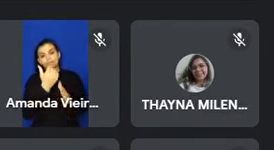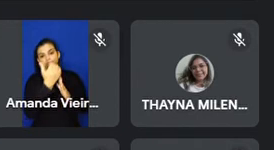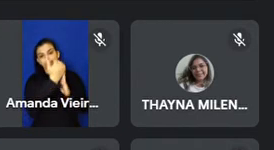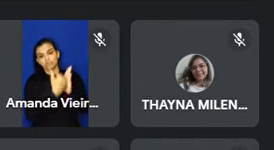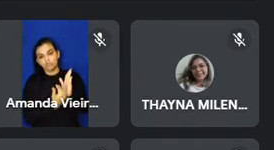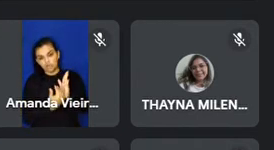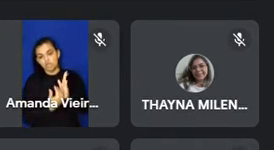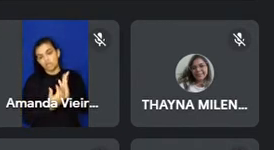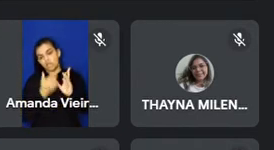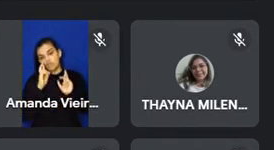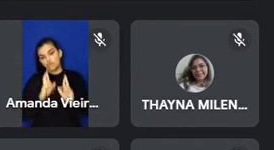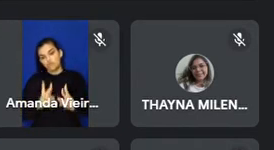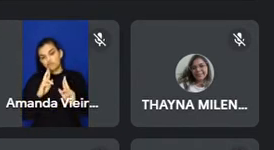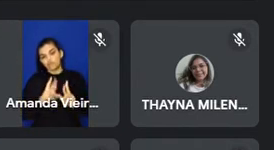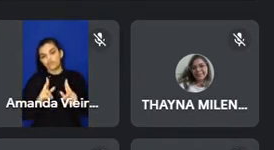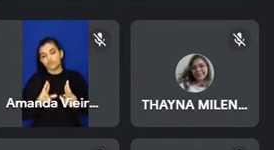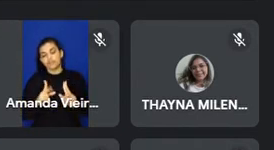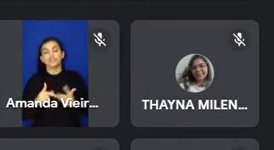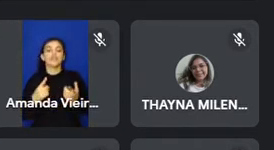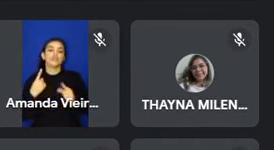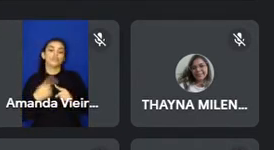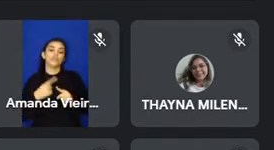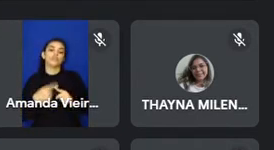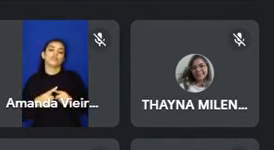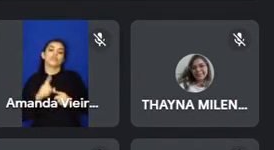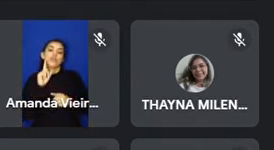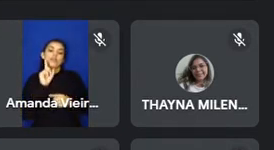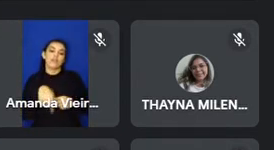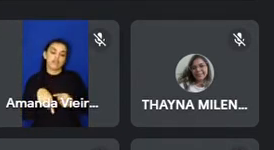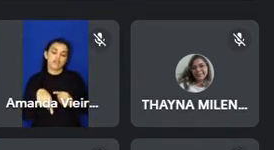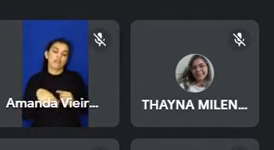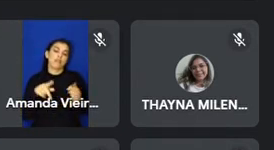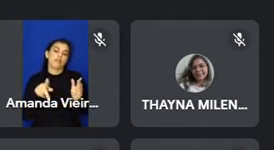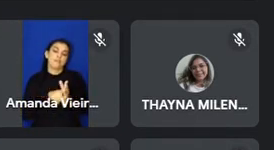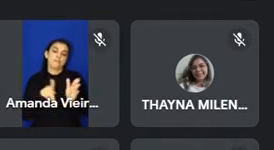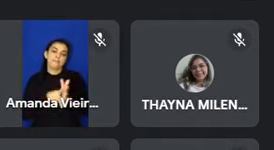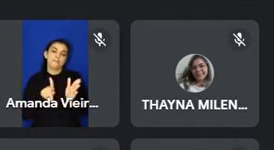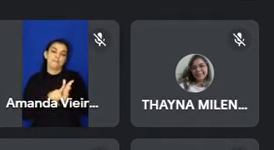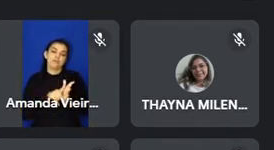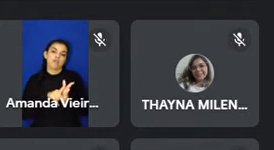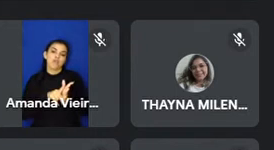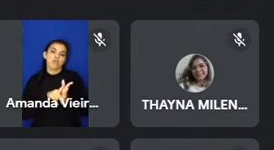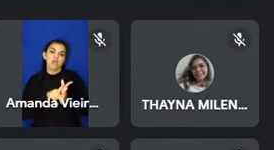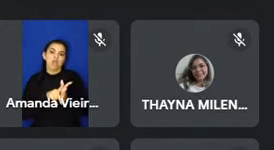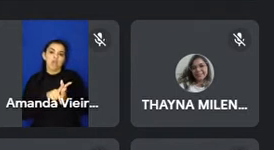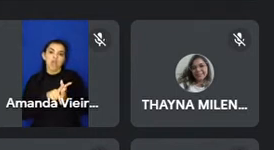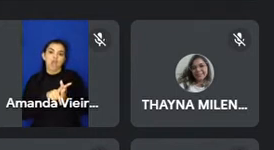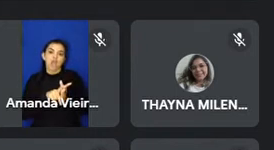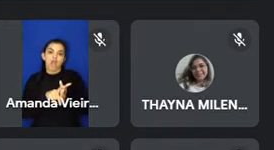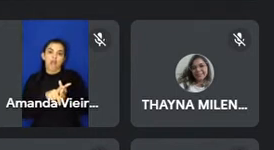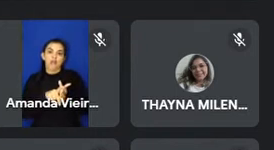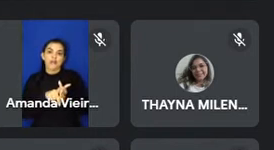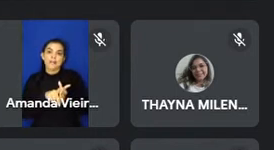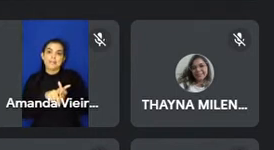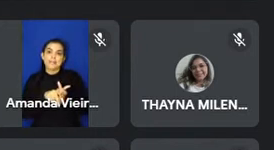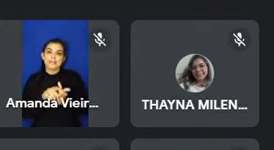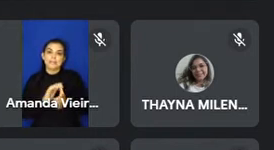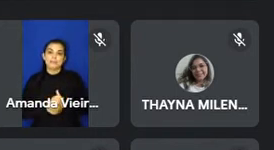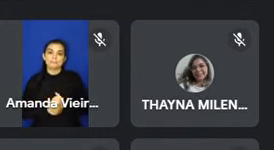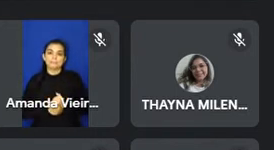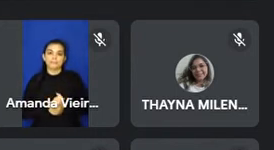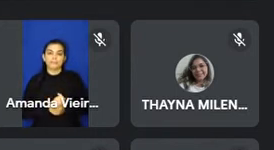às vantagens que ele traz no processo de imunização passiva. Ele vai ter aí